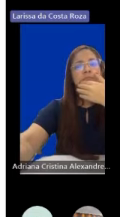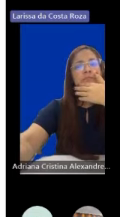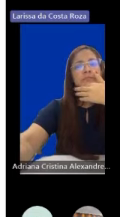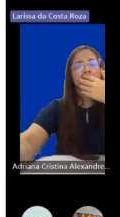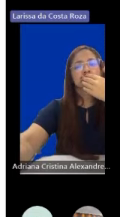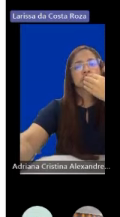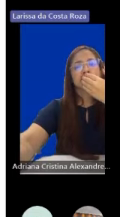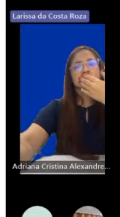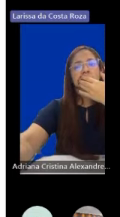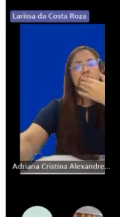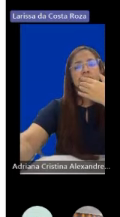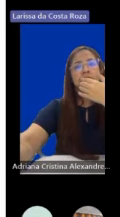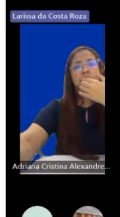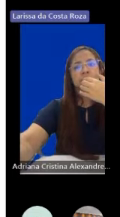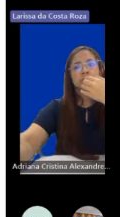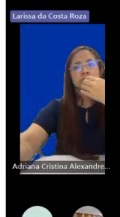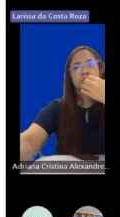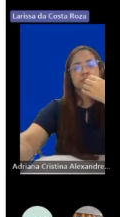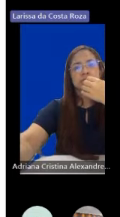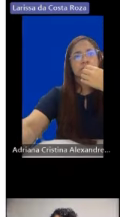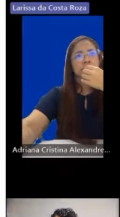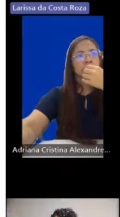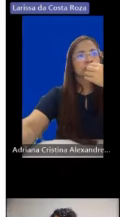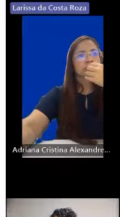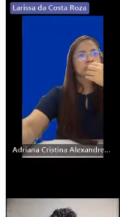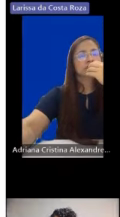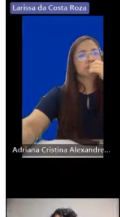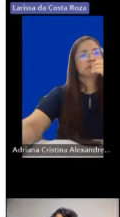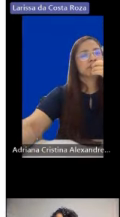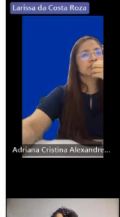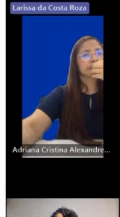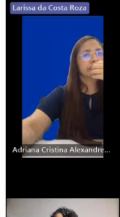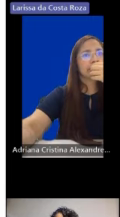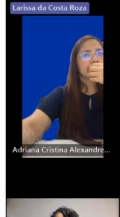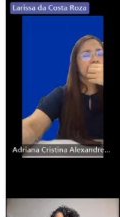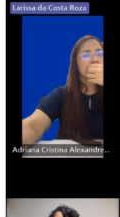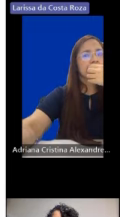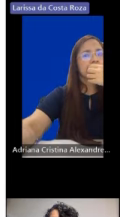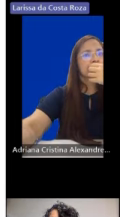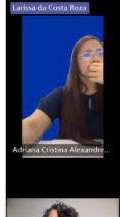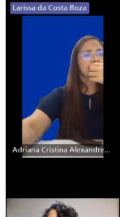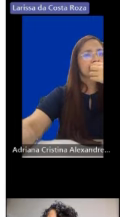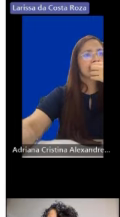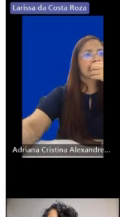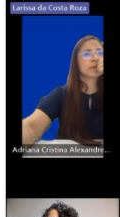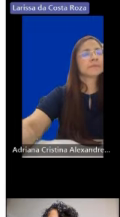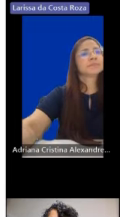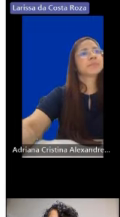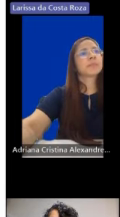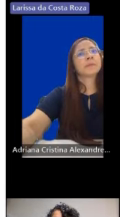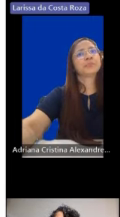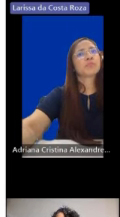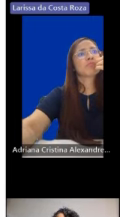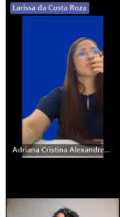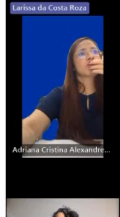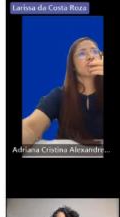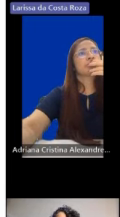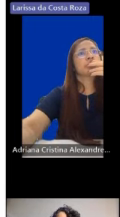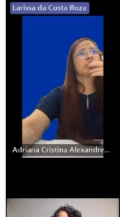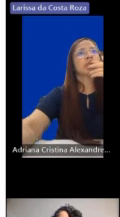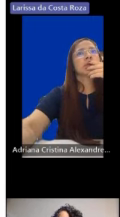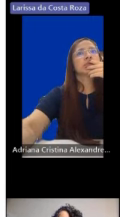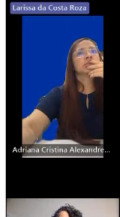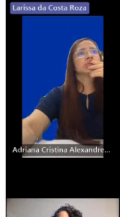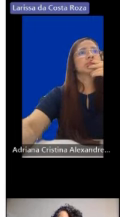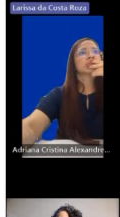imediatamente acionar a engenharia para poder verificar aquele aparelho e a gente também notificar na Interact, tá? E aí, então, os momentos que a gente utiliza, né, é